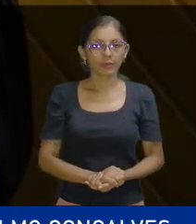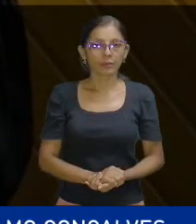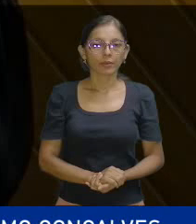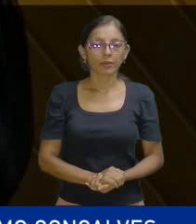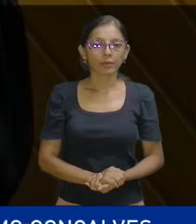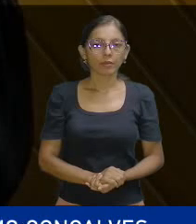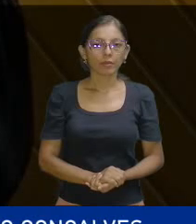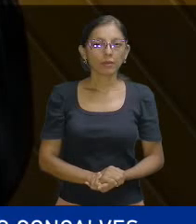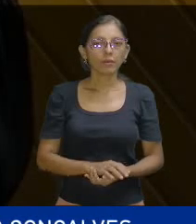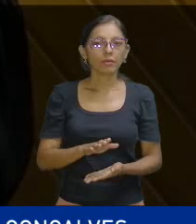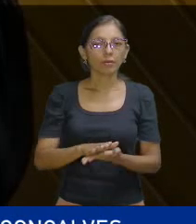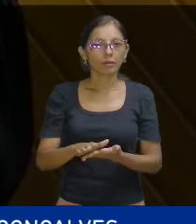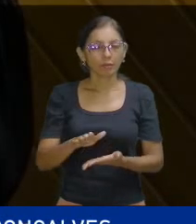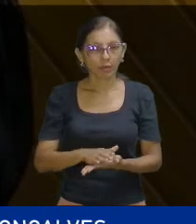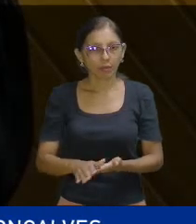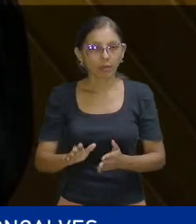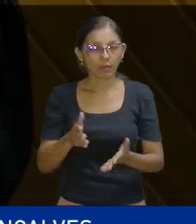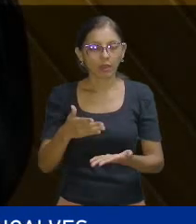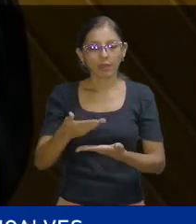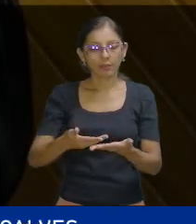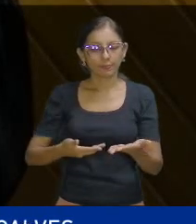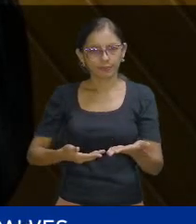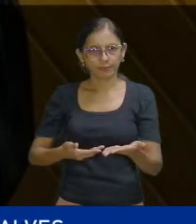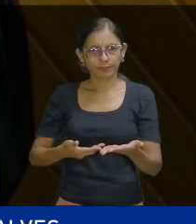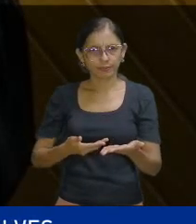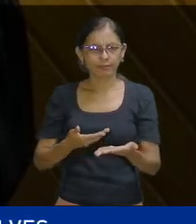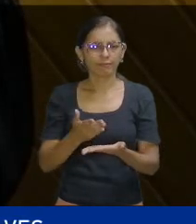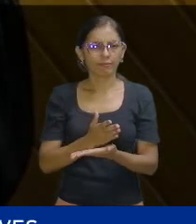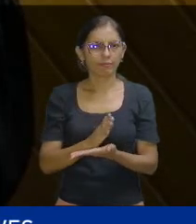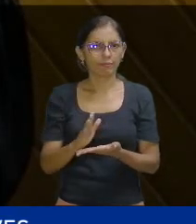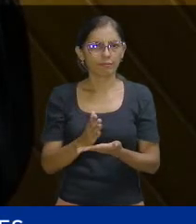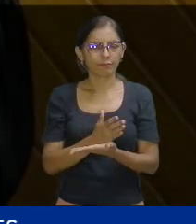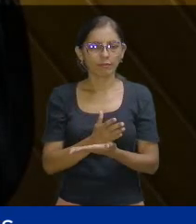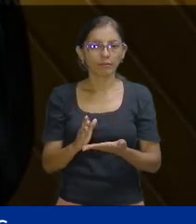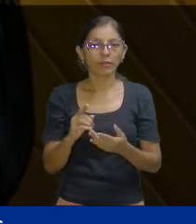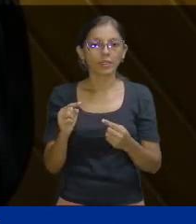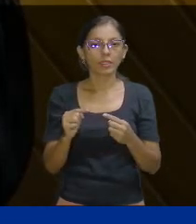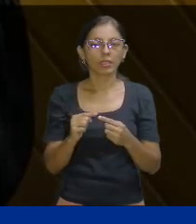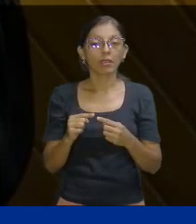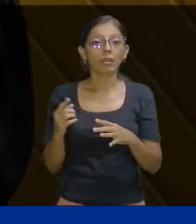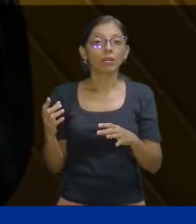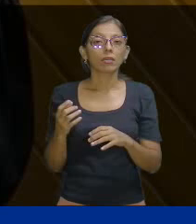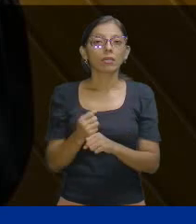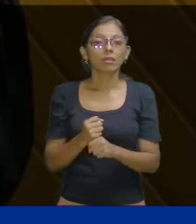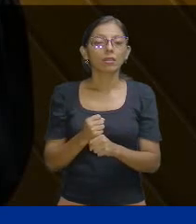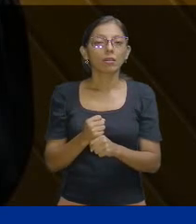4367, emitida pelo fornecedor Suprema Comércio de Brindes Limitada, no valor de R$